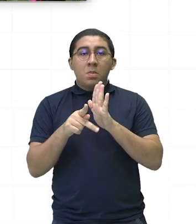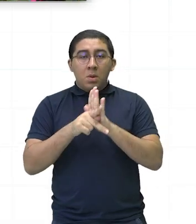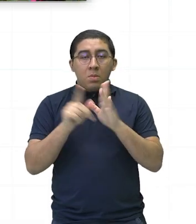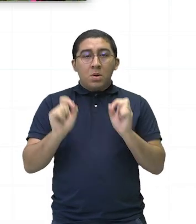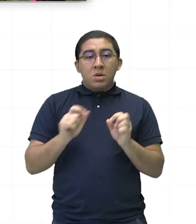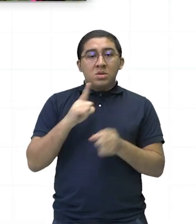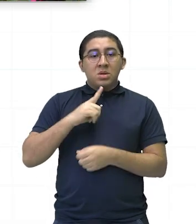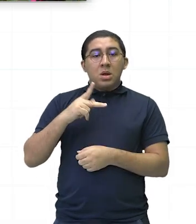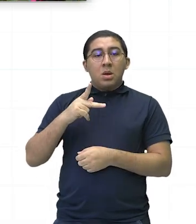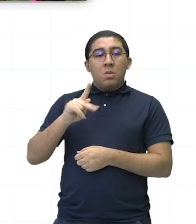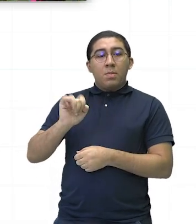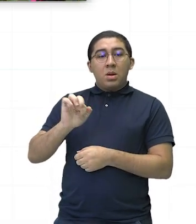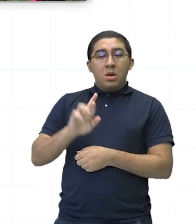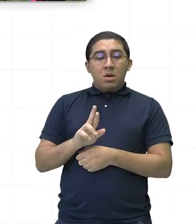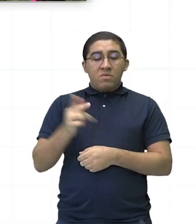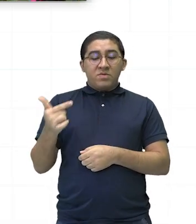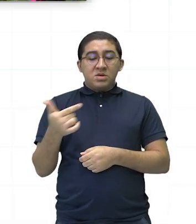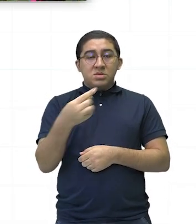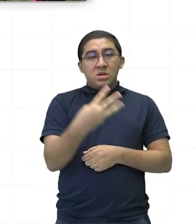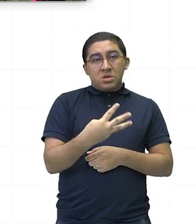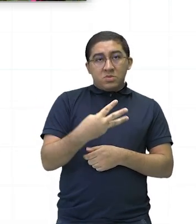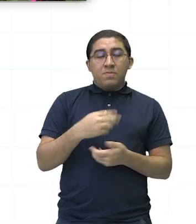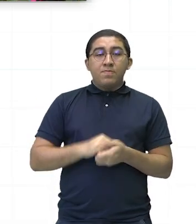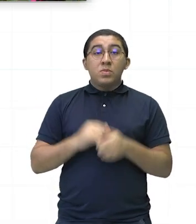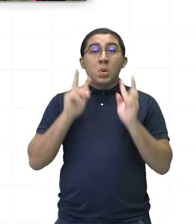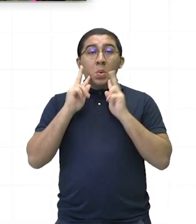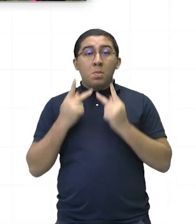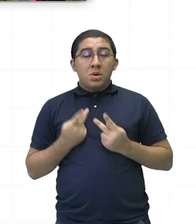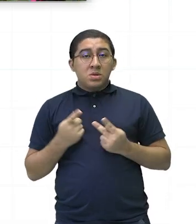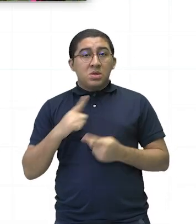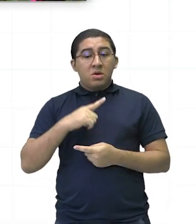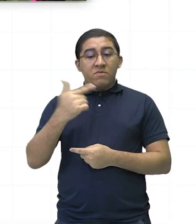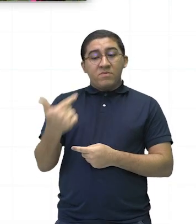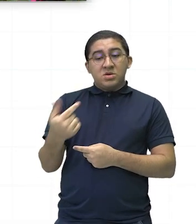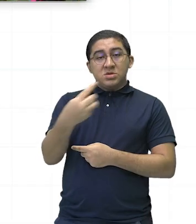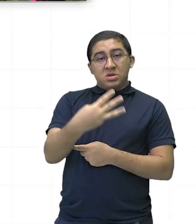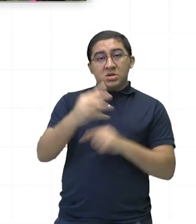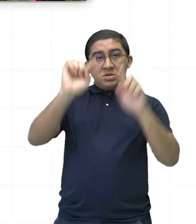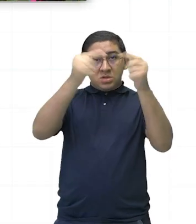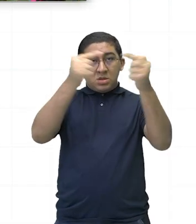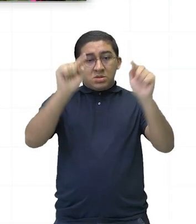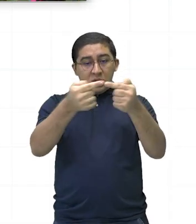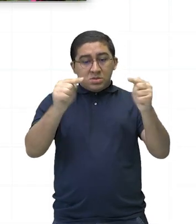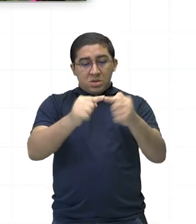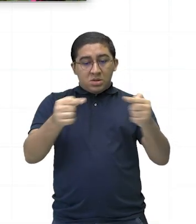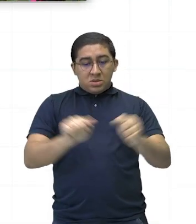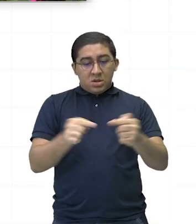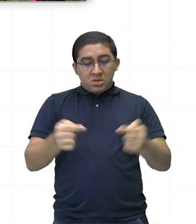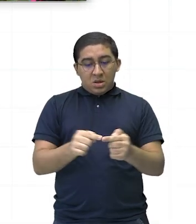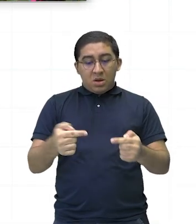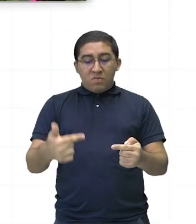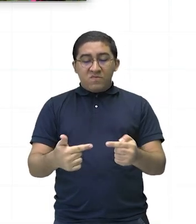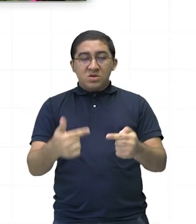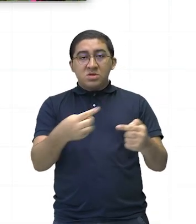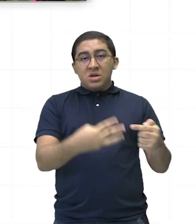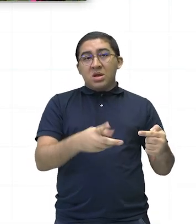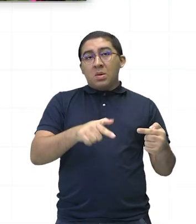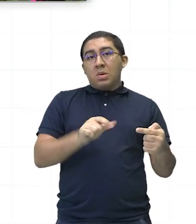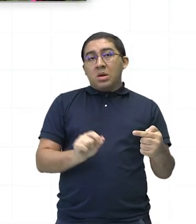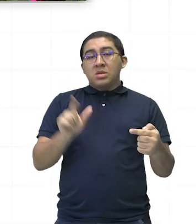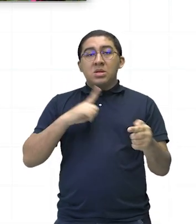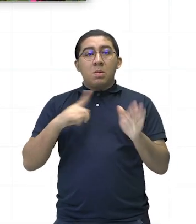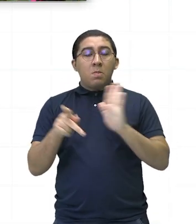par 23. A espécie humana tem 23 pares. O 23º par é o que nós chamamos de